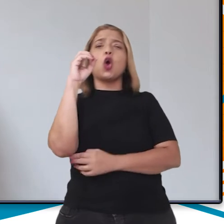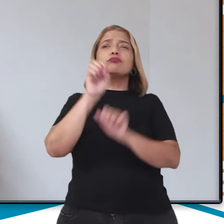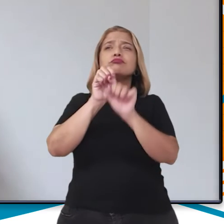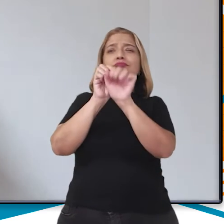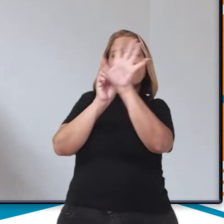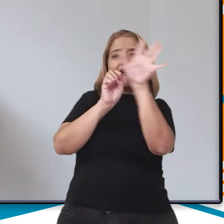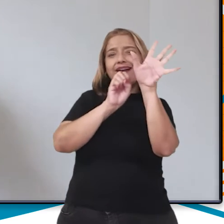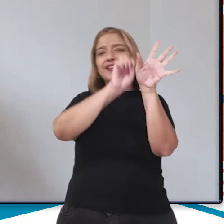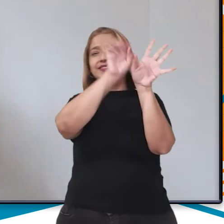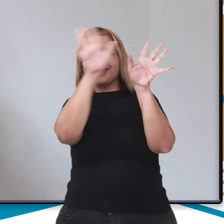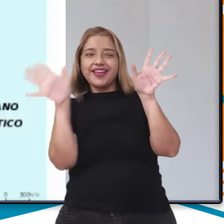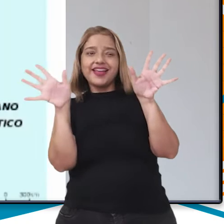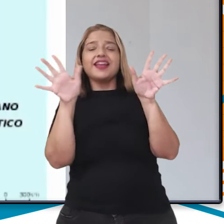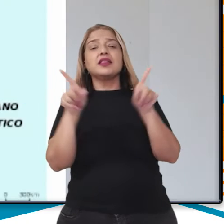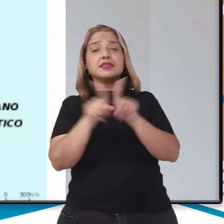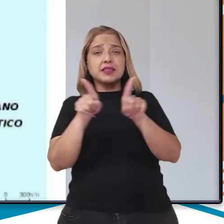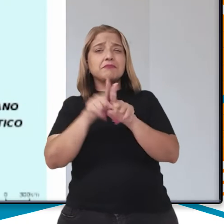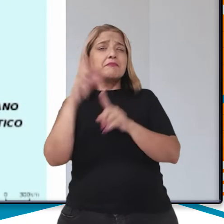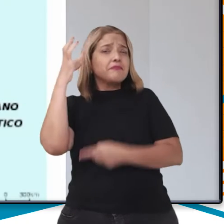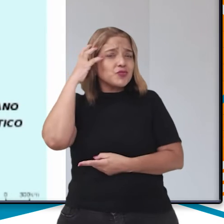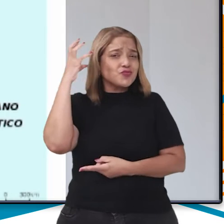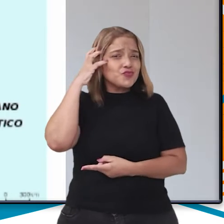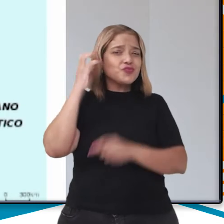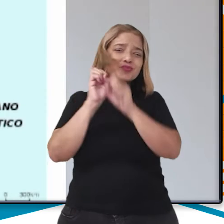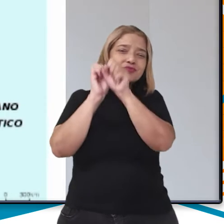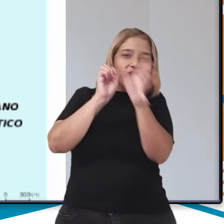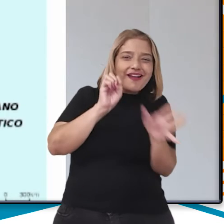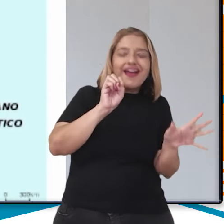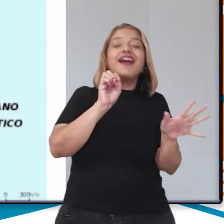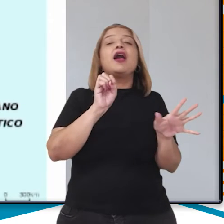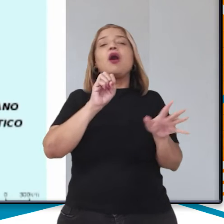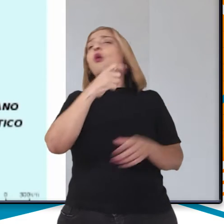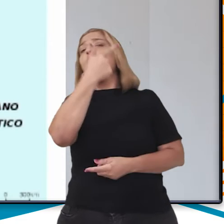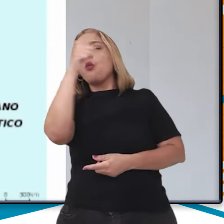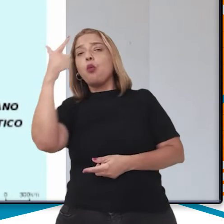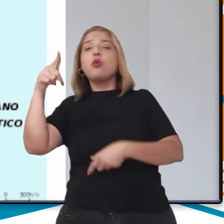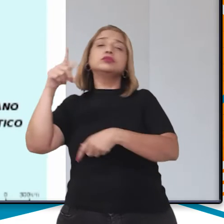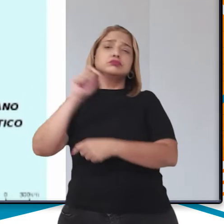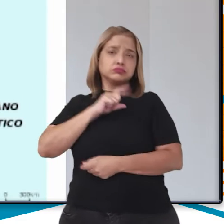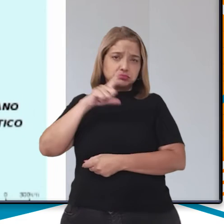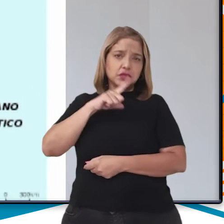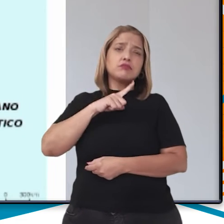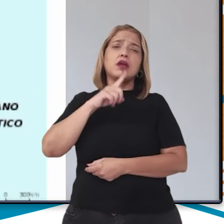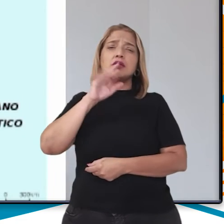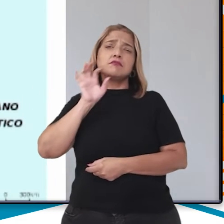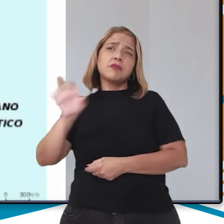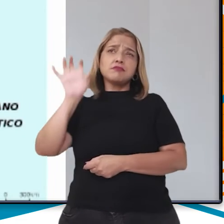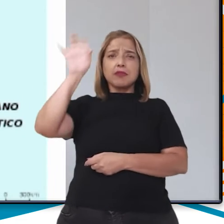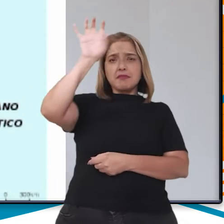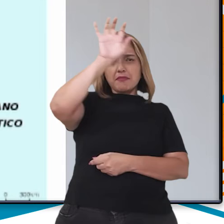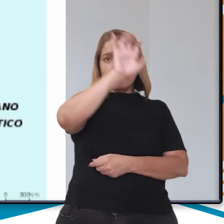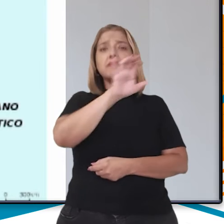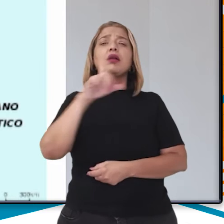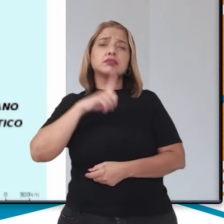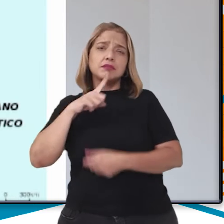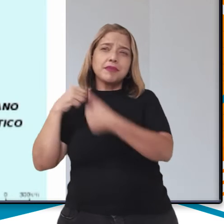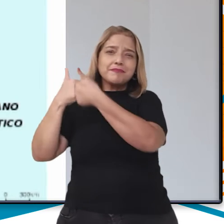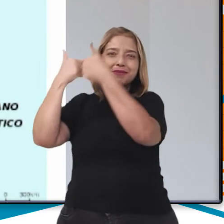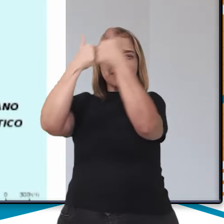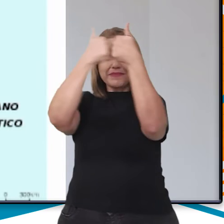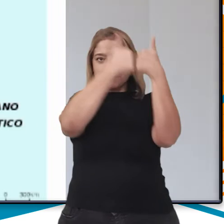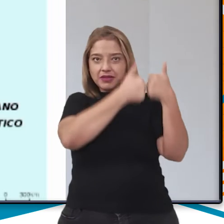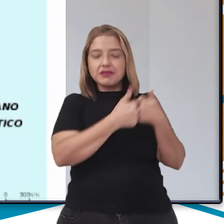Tocantins, avança sobre o Mato Grosso e outros países, e outros estados